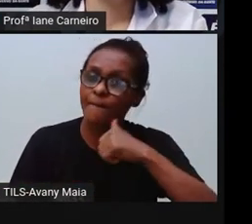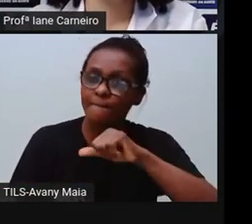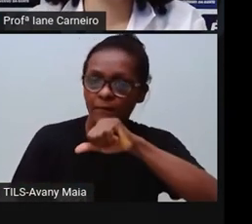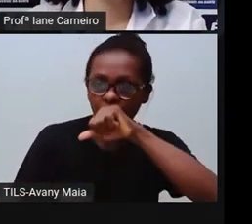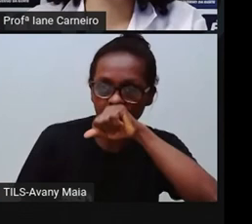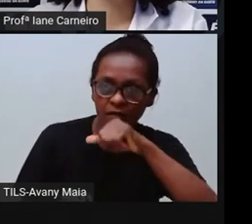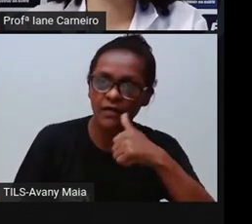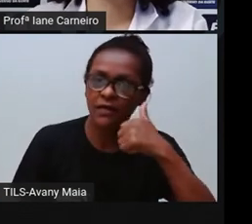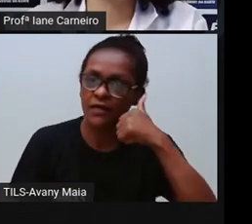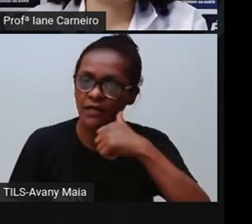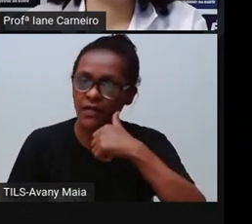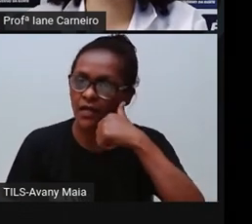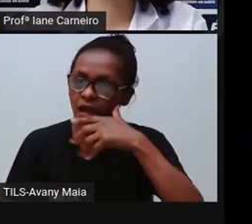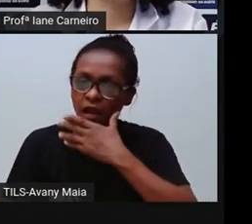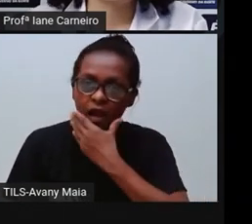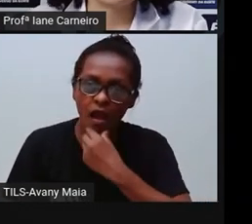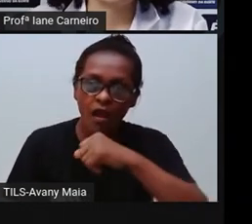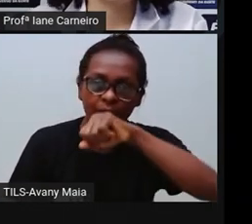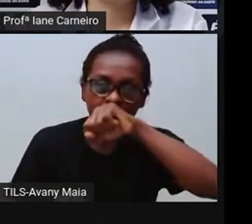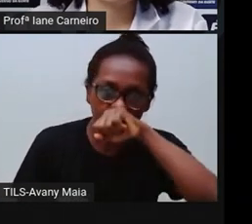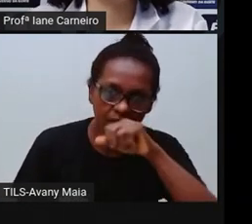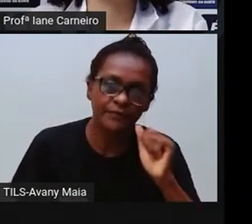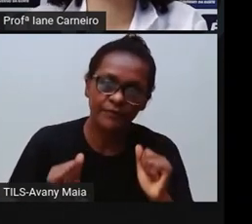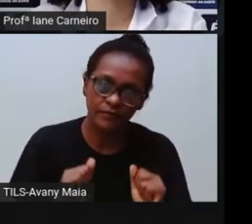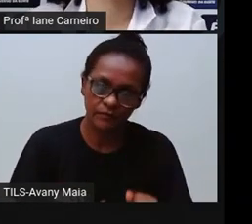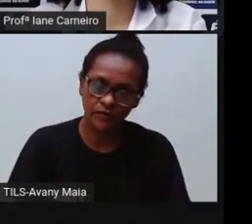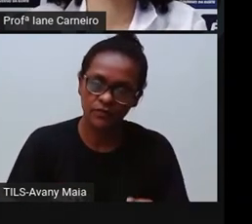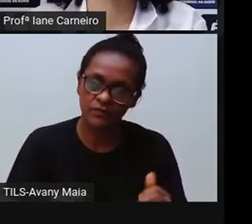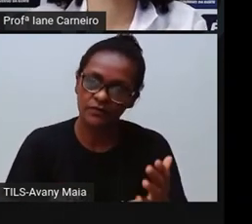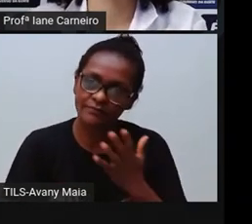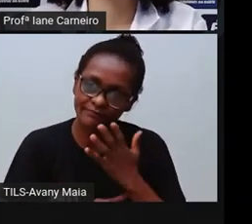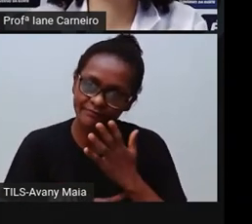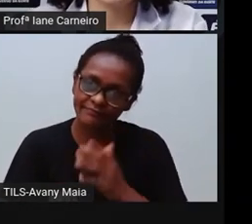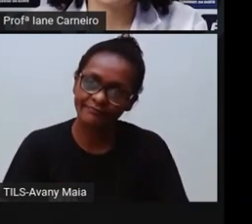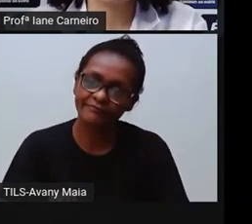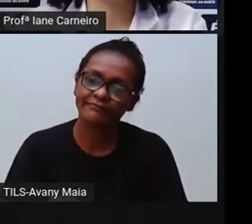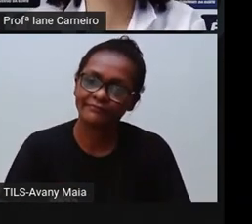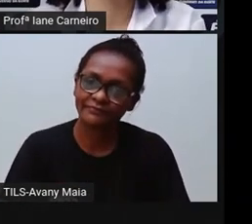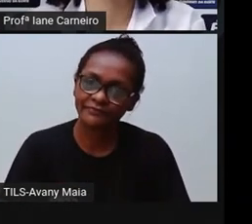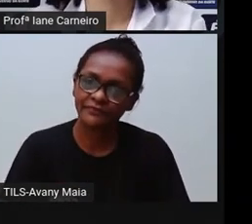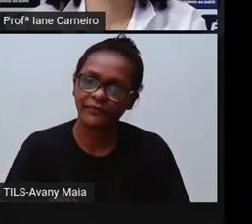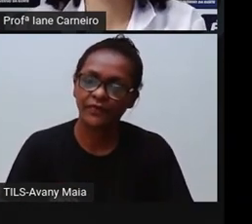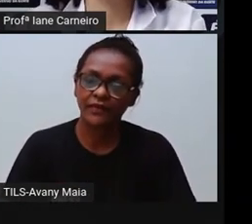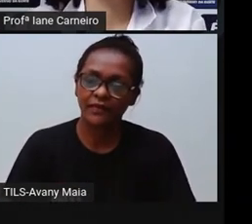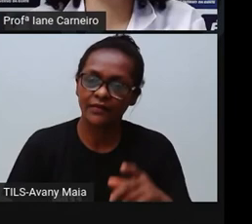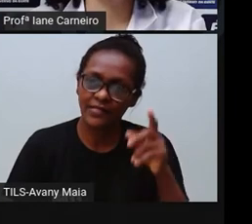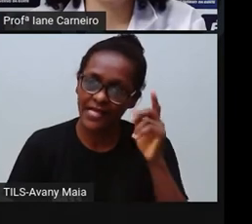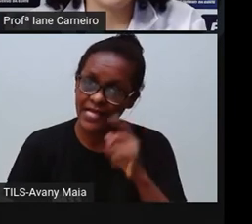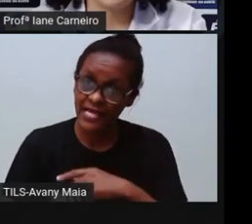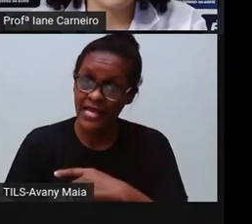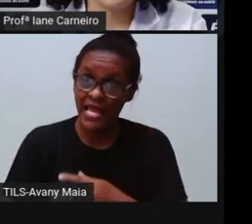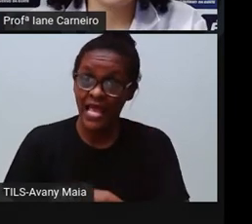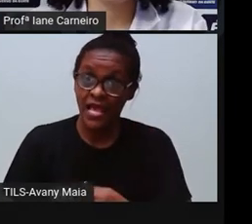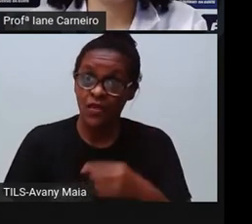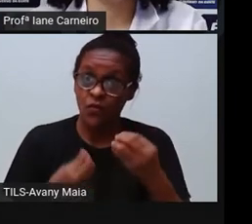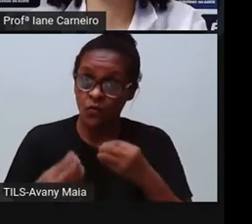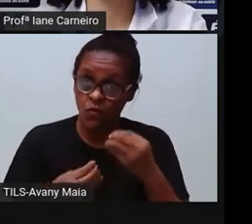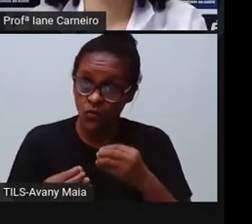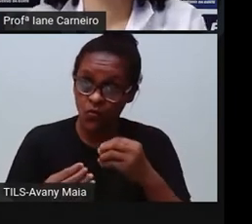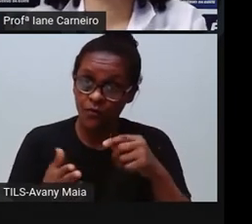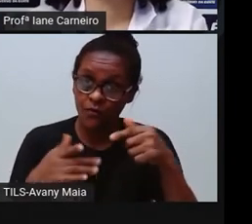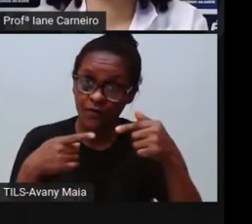Então, ó, incluam, gente, hábitos saudáveis na rotina de vocês, com boa alimentação, dormindo bem,